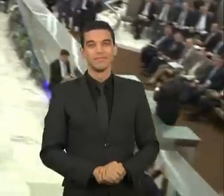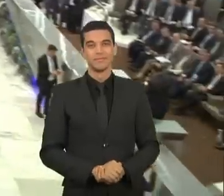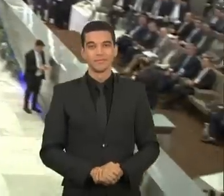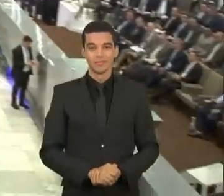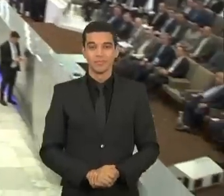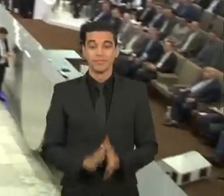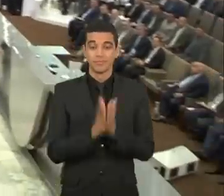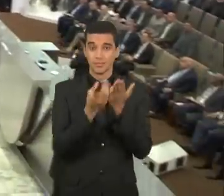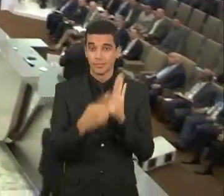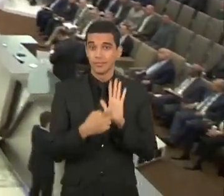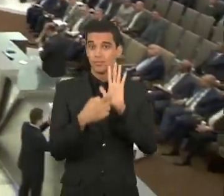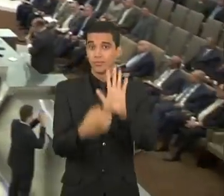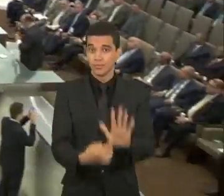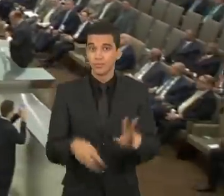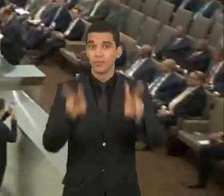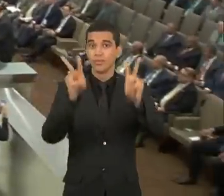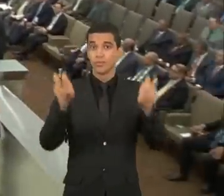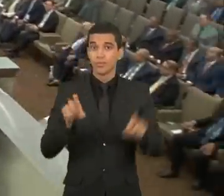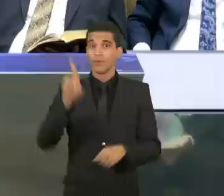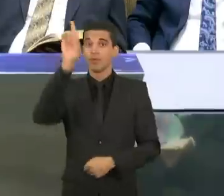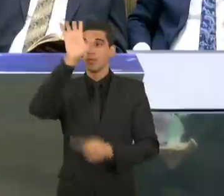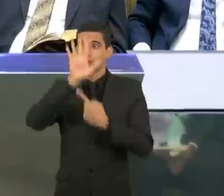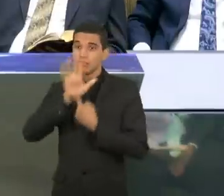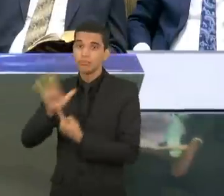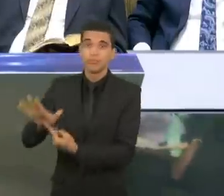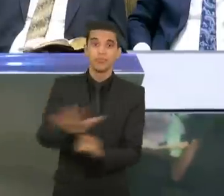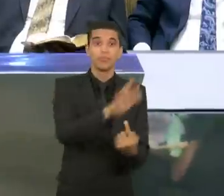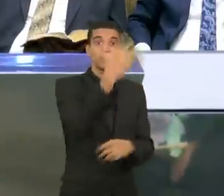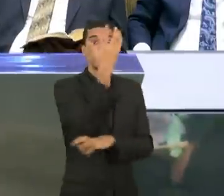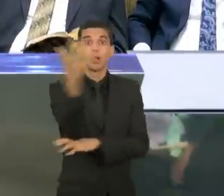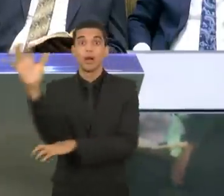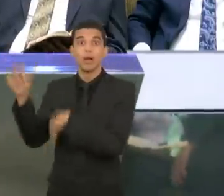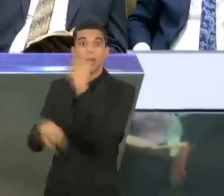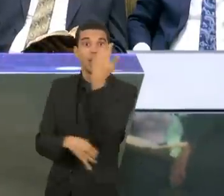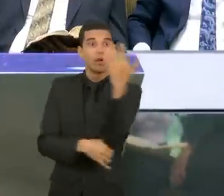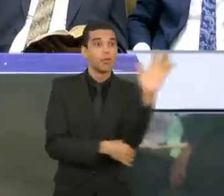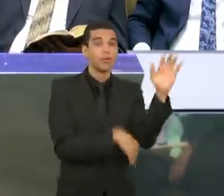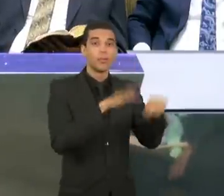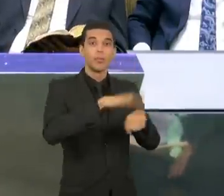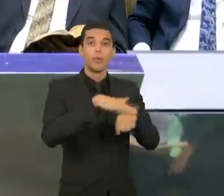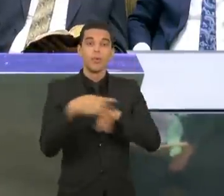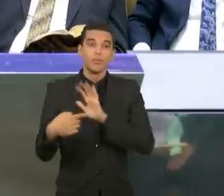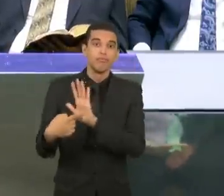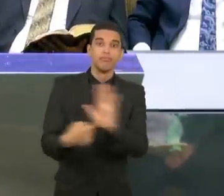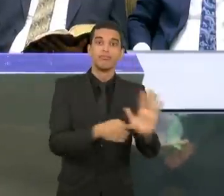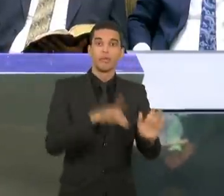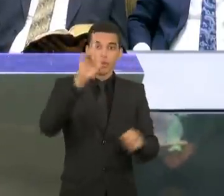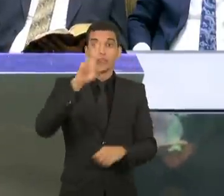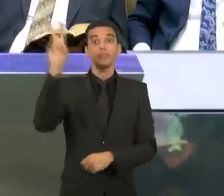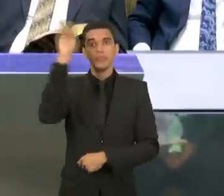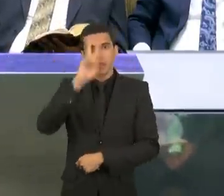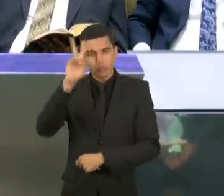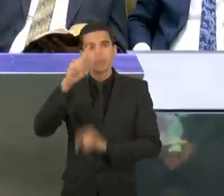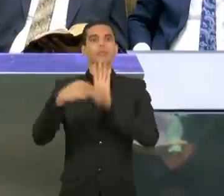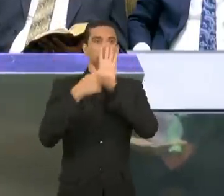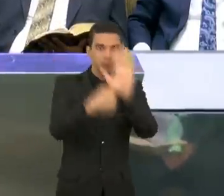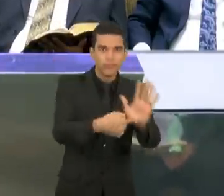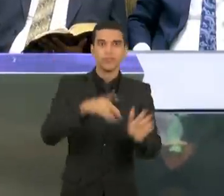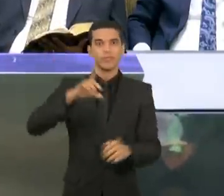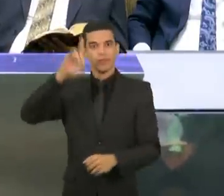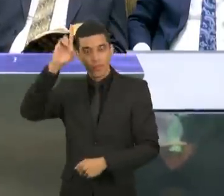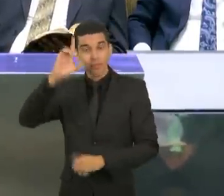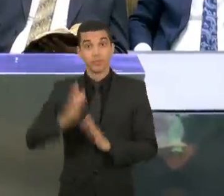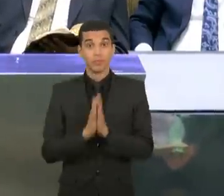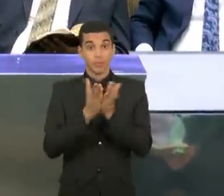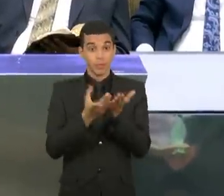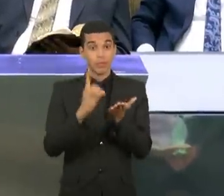A Bíblia fala na revelação de Deus da natureza, a Bíblia fala da revelação de Deus da história. A Bíblia fala da revelação especial nas